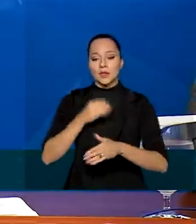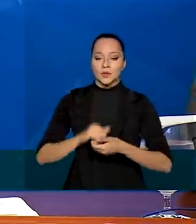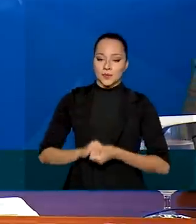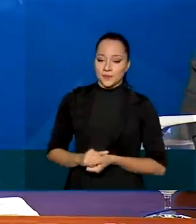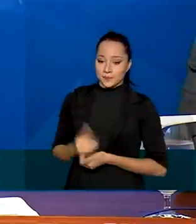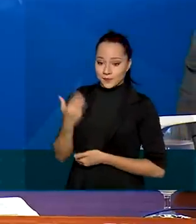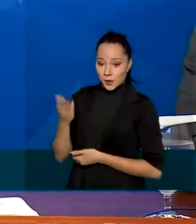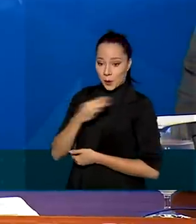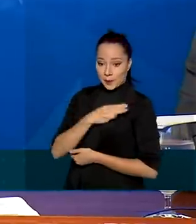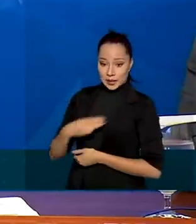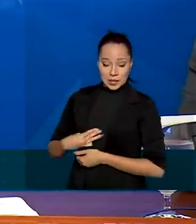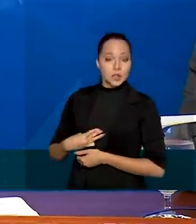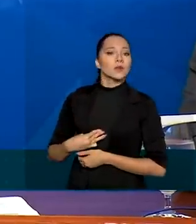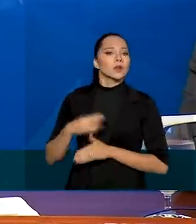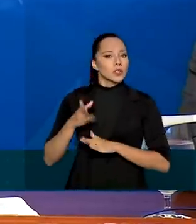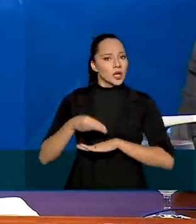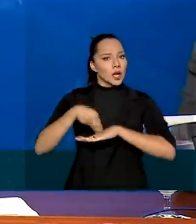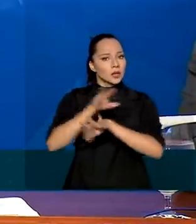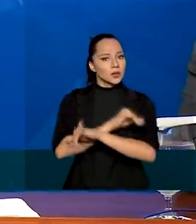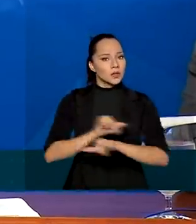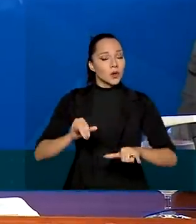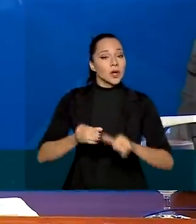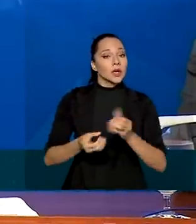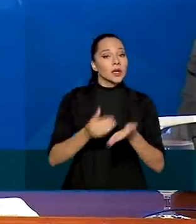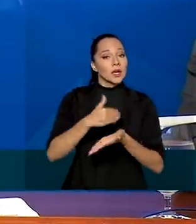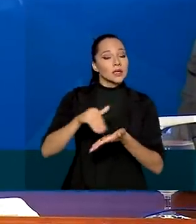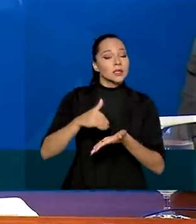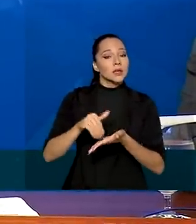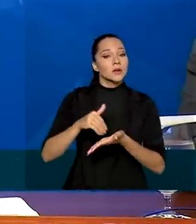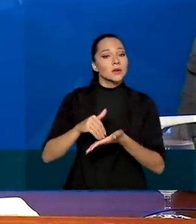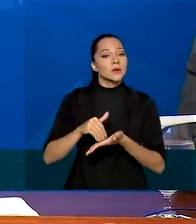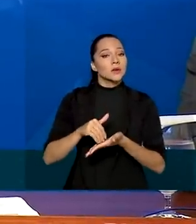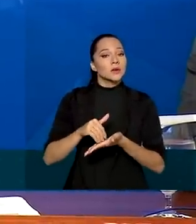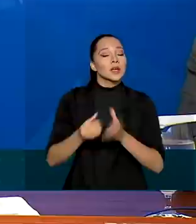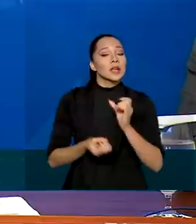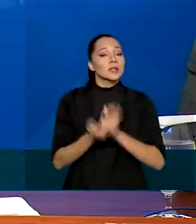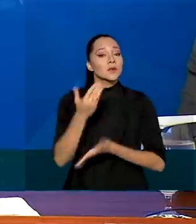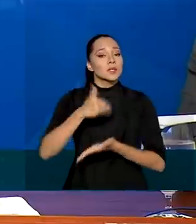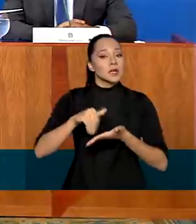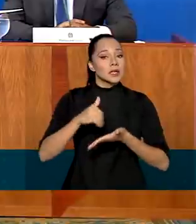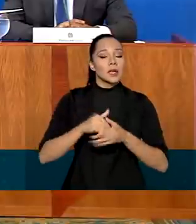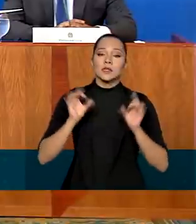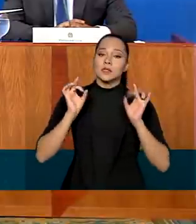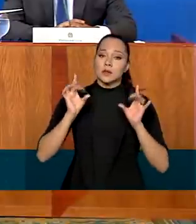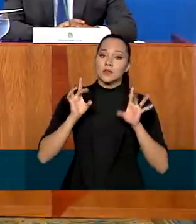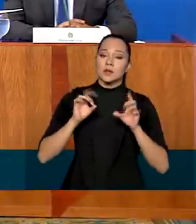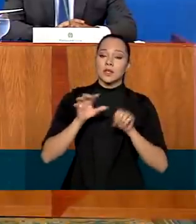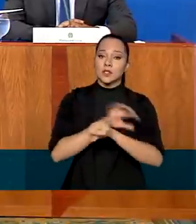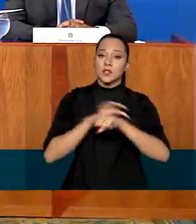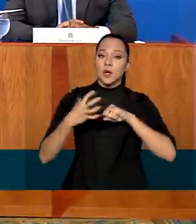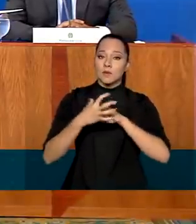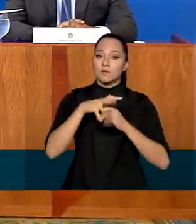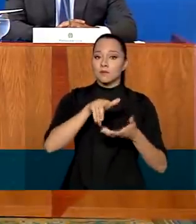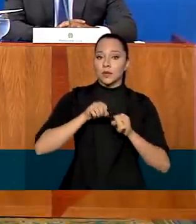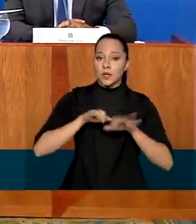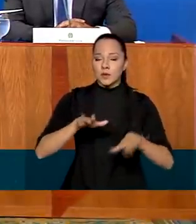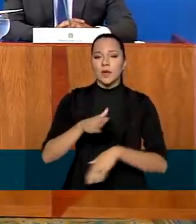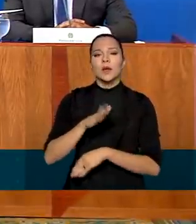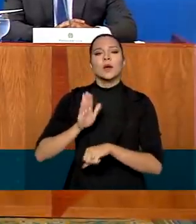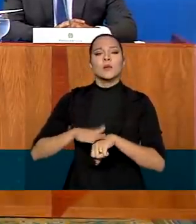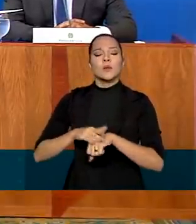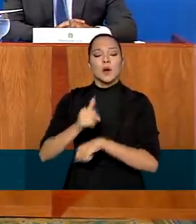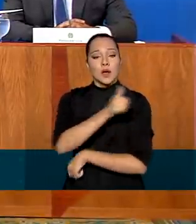Queiroga também anunciou formalmente a criação da secretaria extraordinária de enfrentamento a pandemia de covid-19 que será